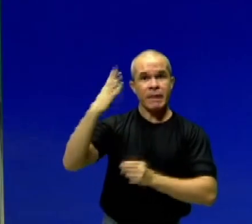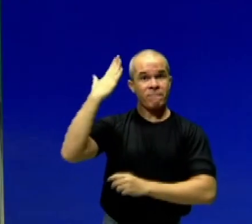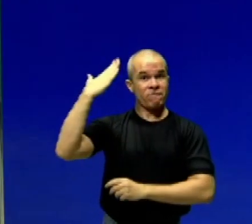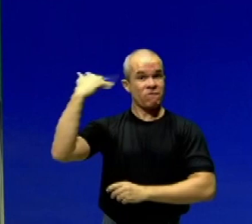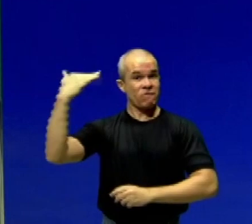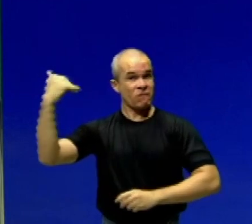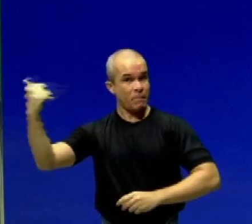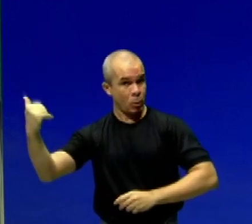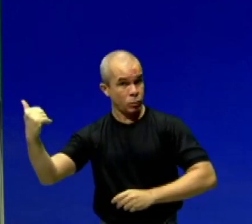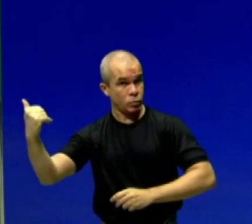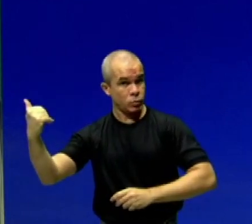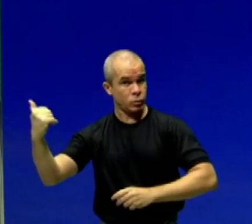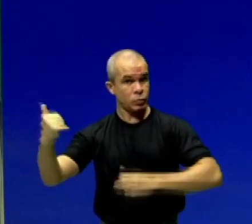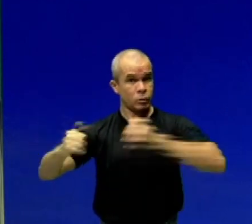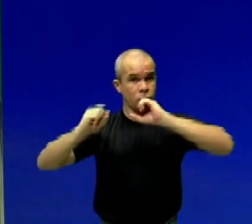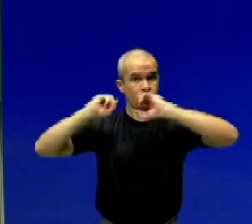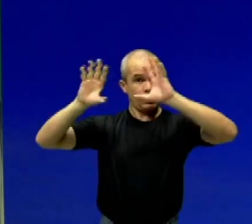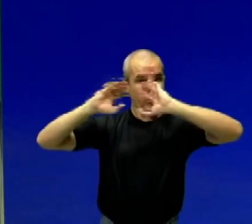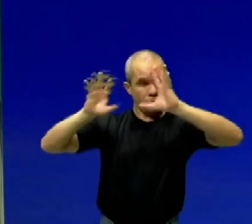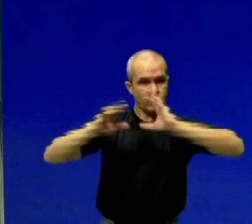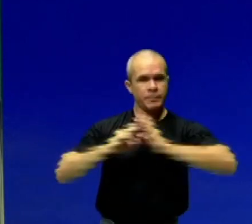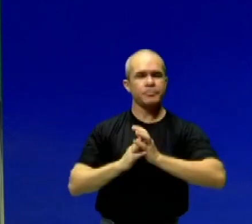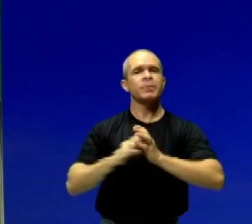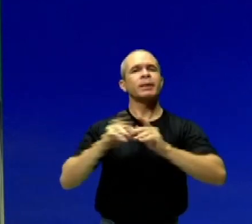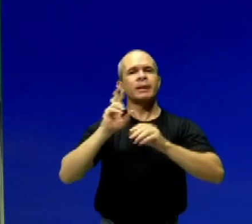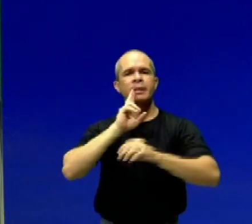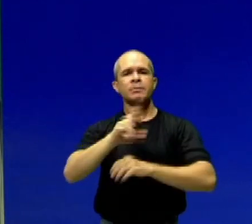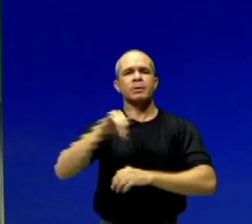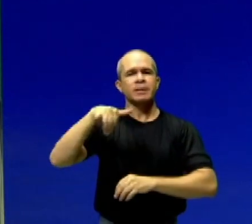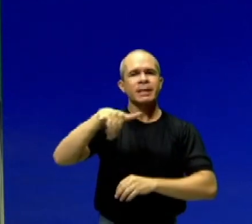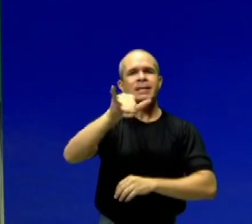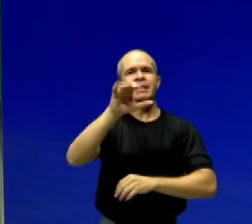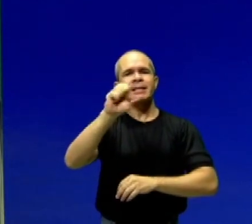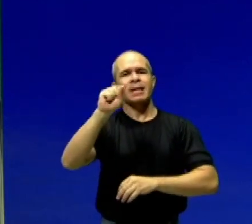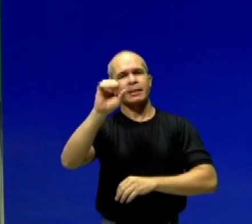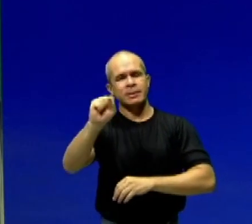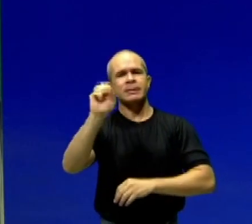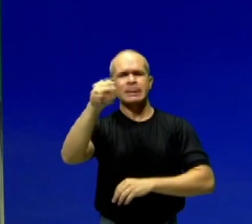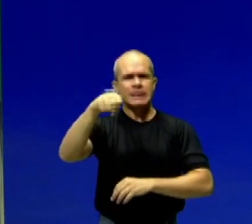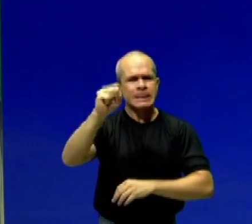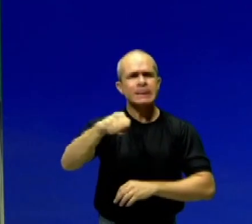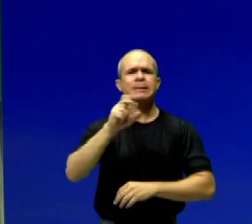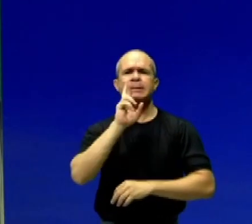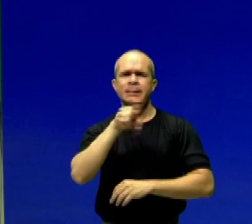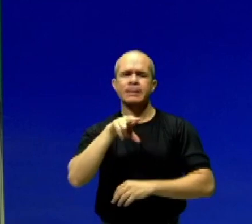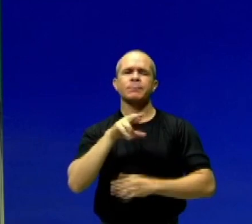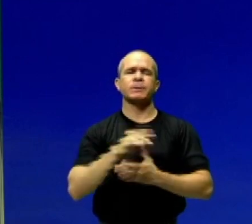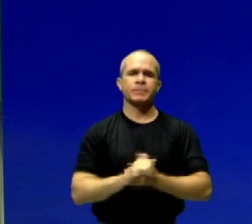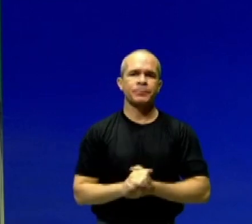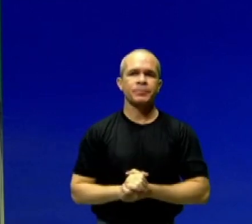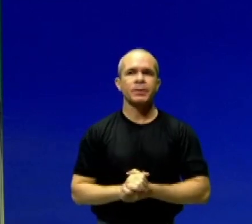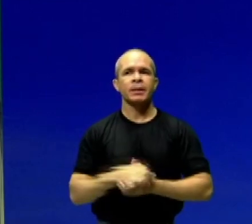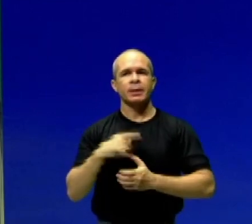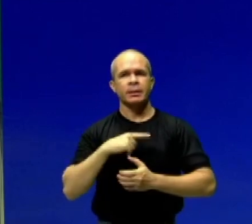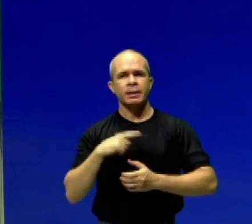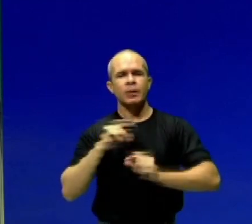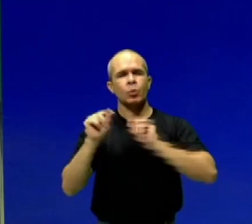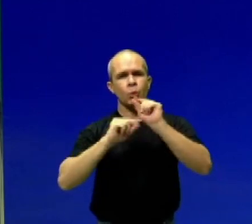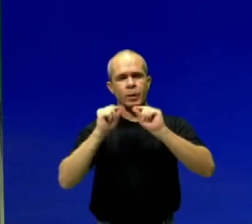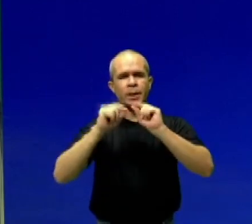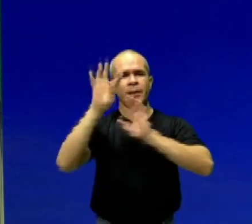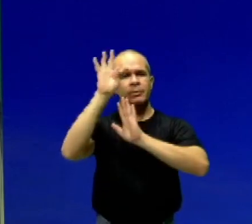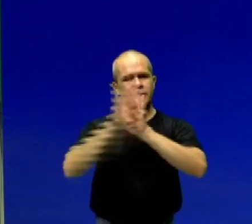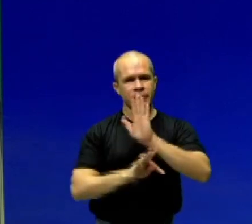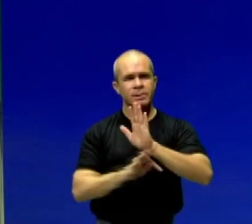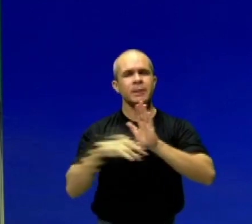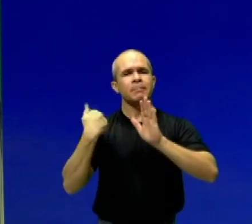conhece? Então, todas essas aqui são o quê? Yes or no questions, ok? Mas to play sports, nós precisamos ter o quê?